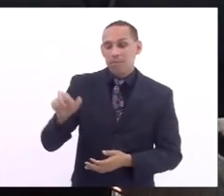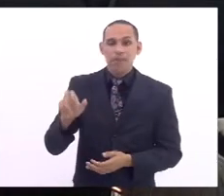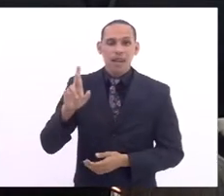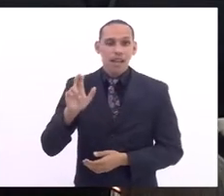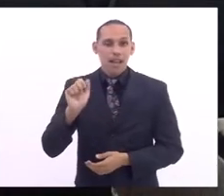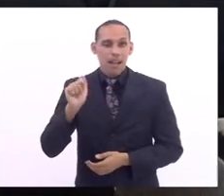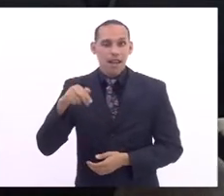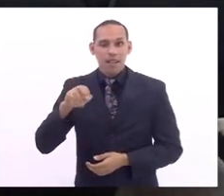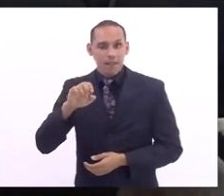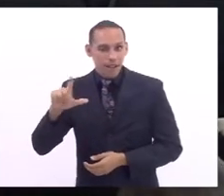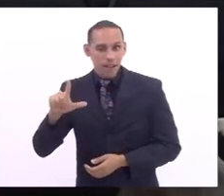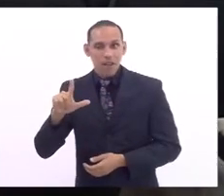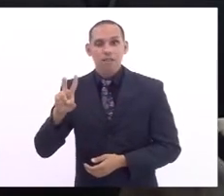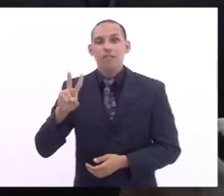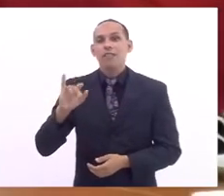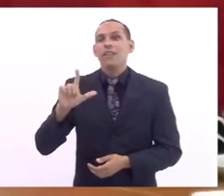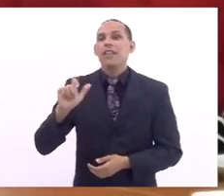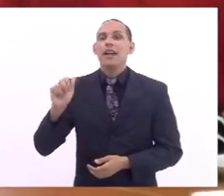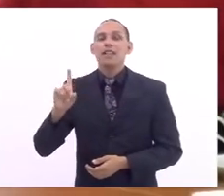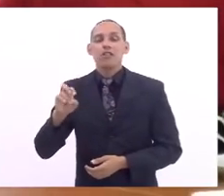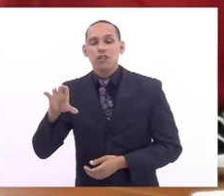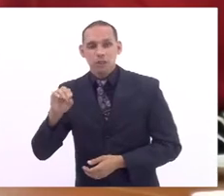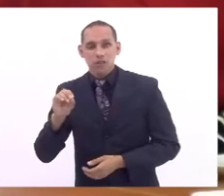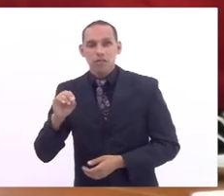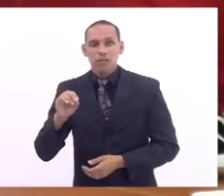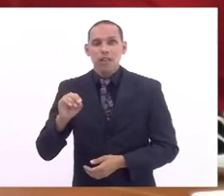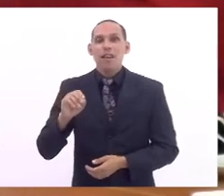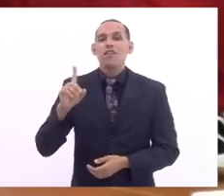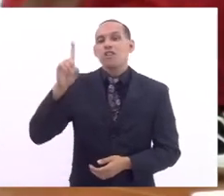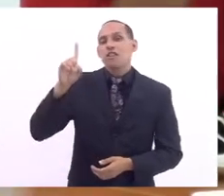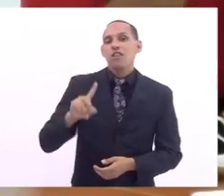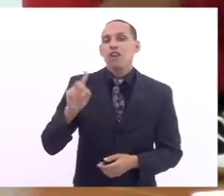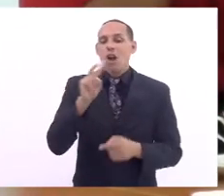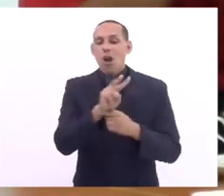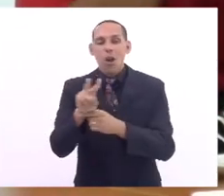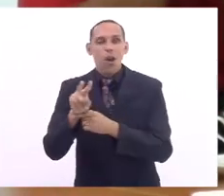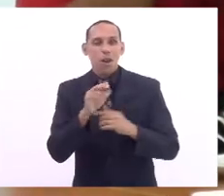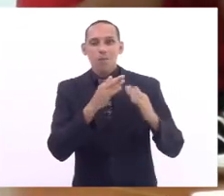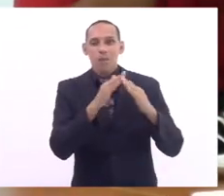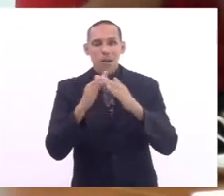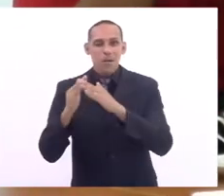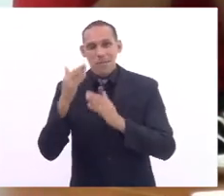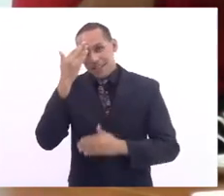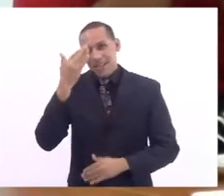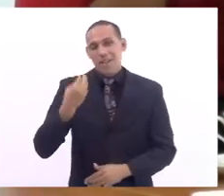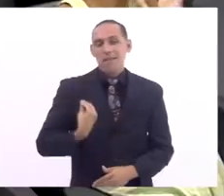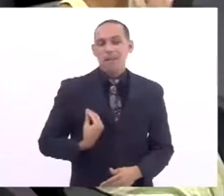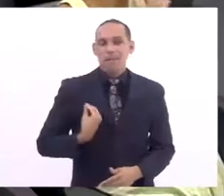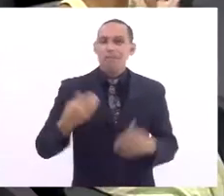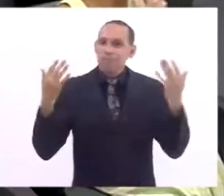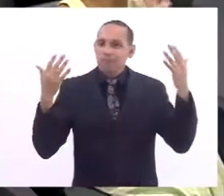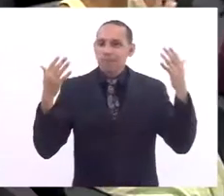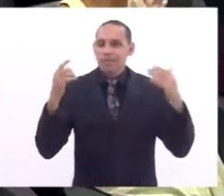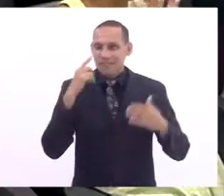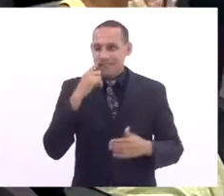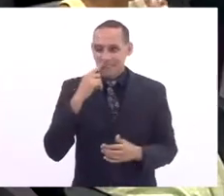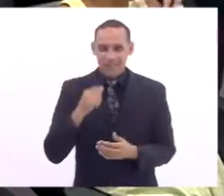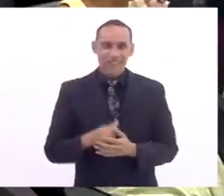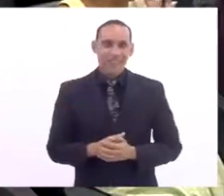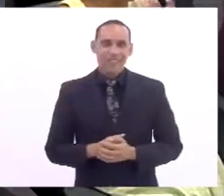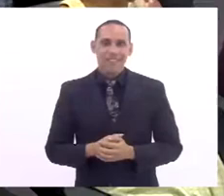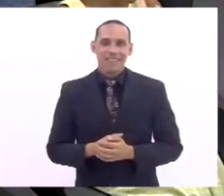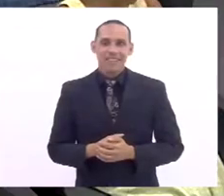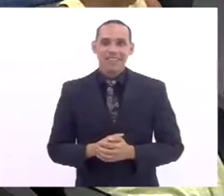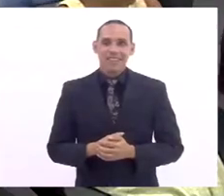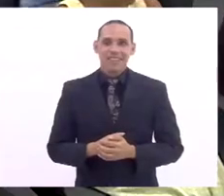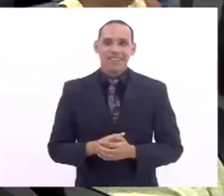viladino diretora do Observatório de favelas ligado Raquel sua presença em qual o Rafa